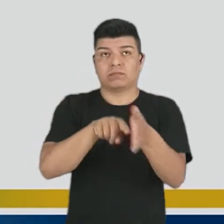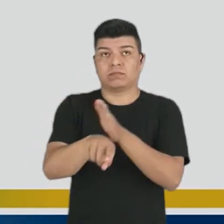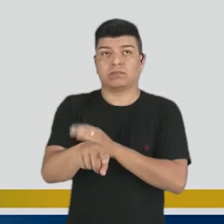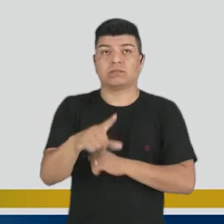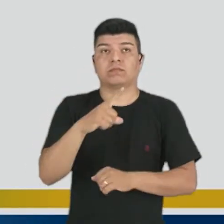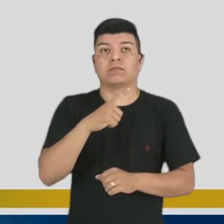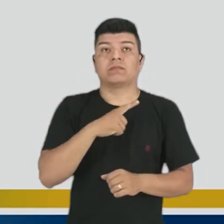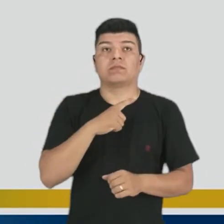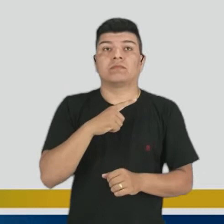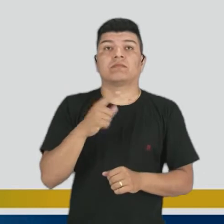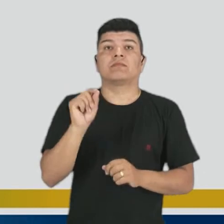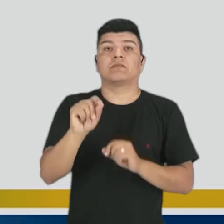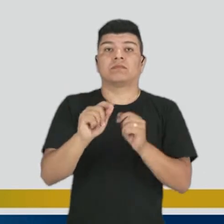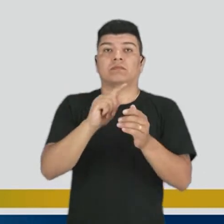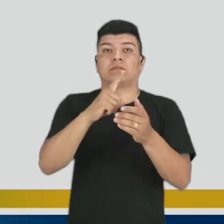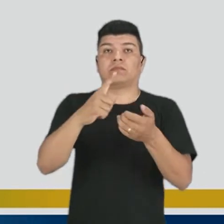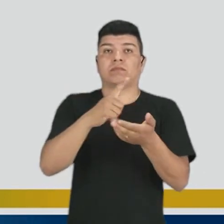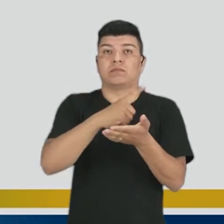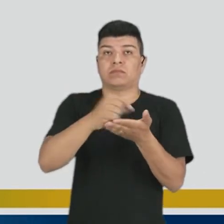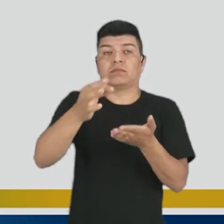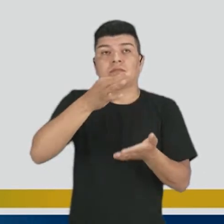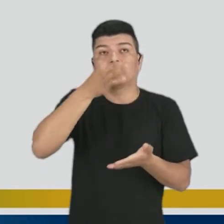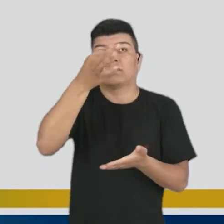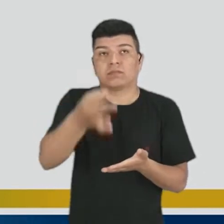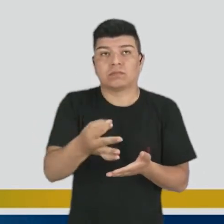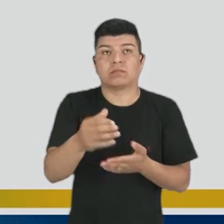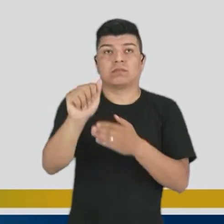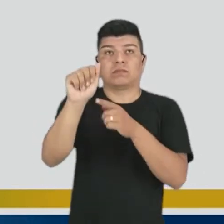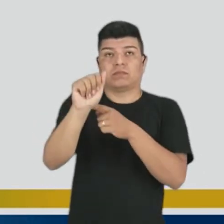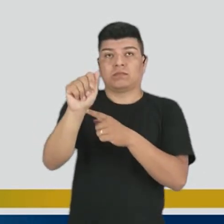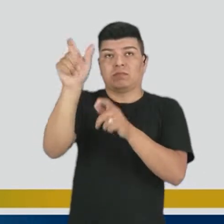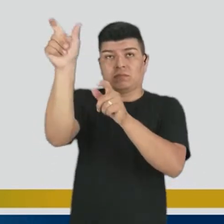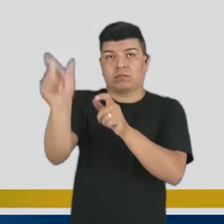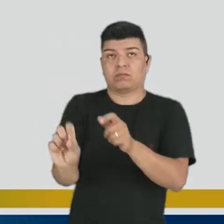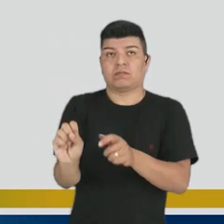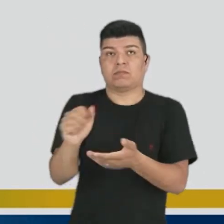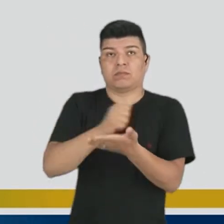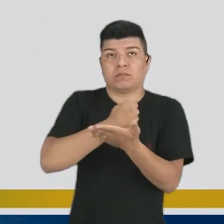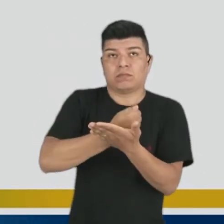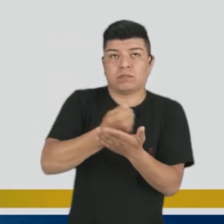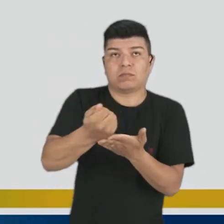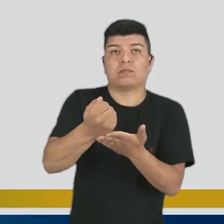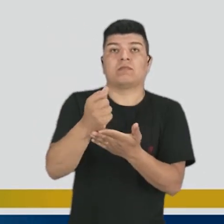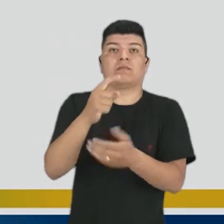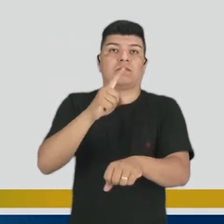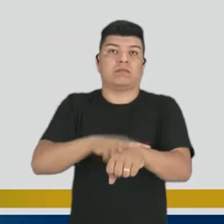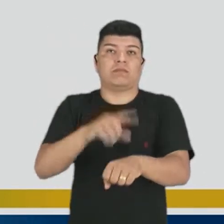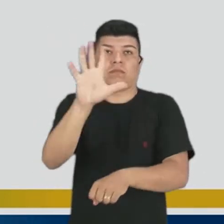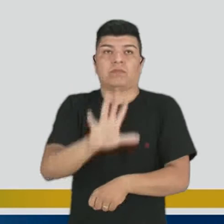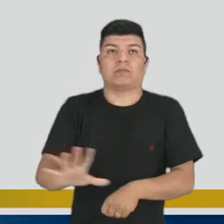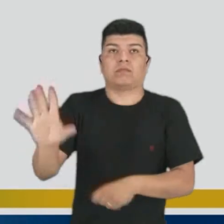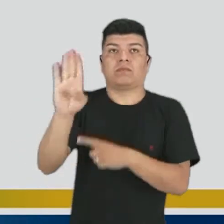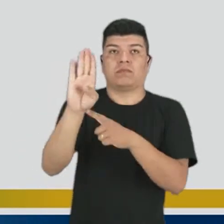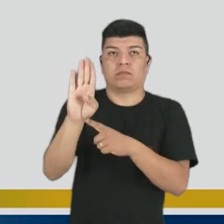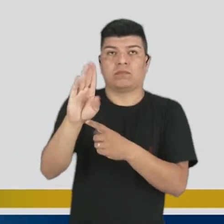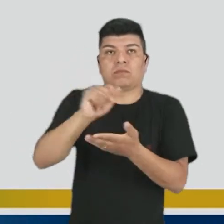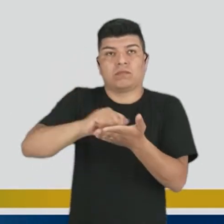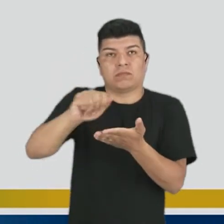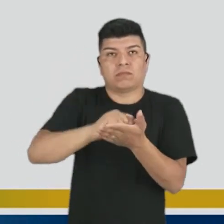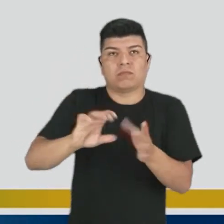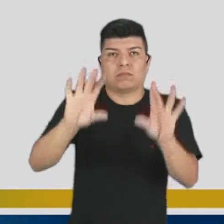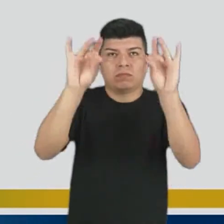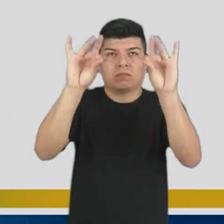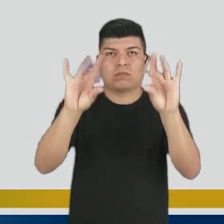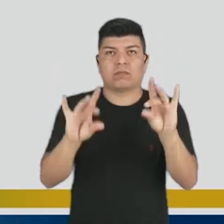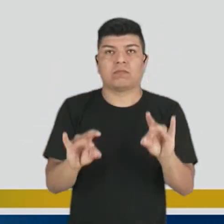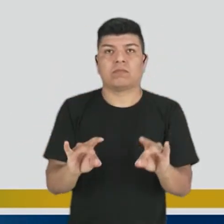são típicos do gênero artigo de opinião, letra A, personagens, ações, tempo e espaço? B, descrição detalhada